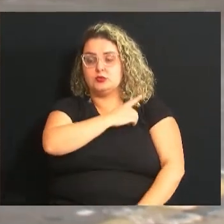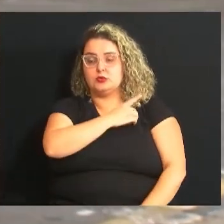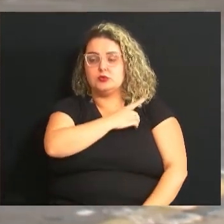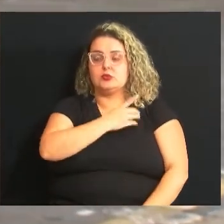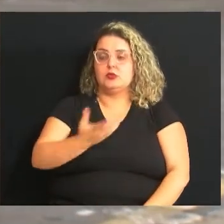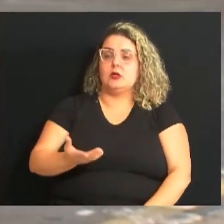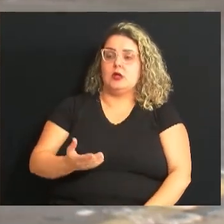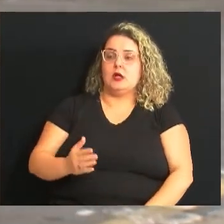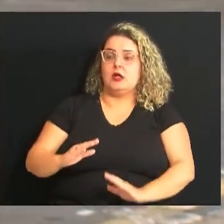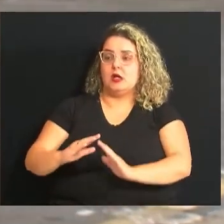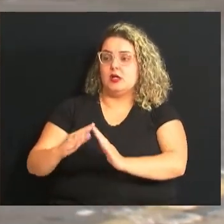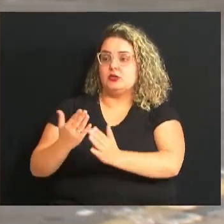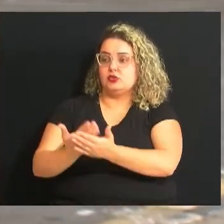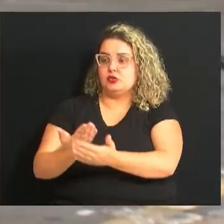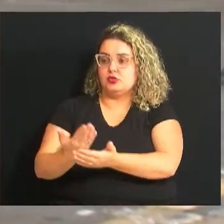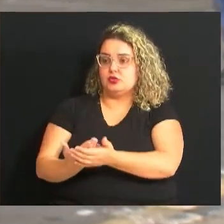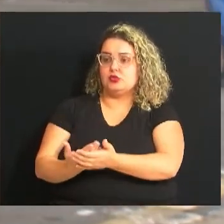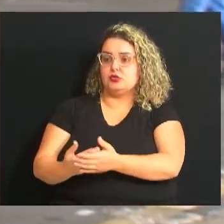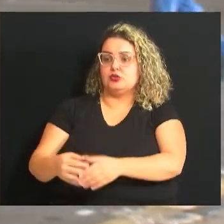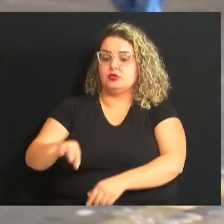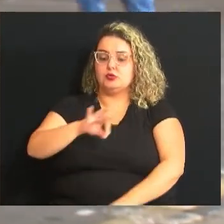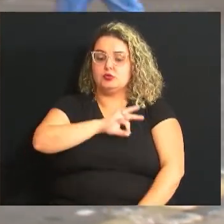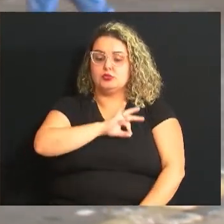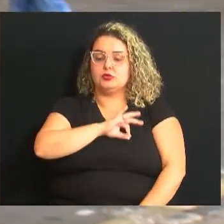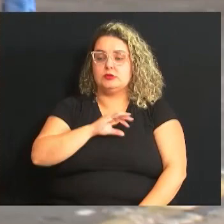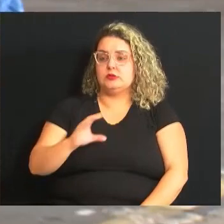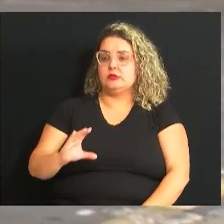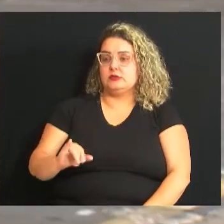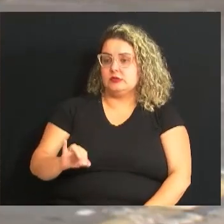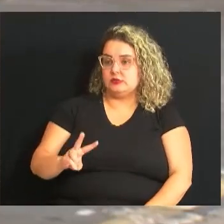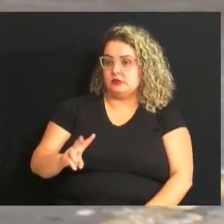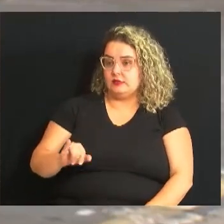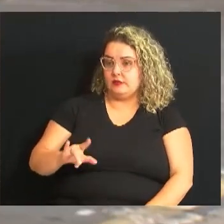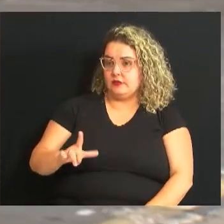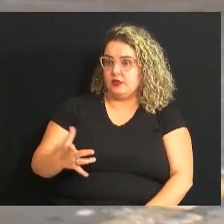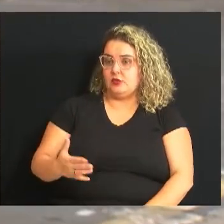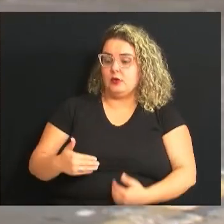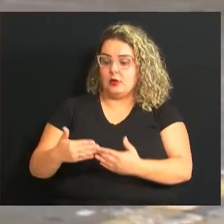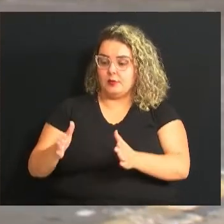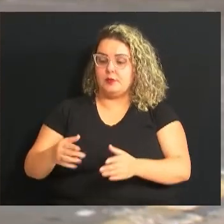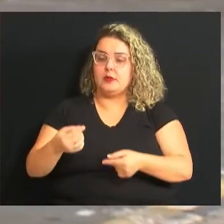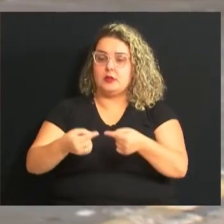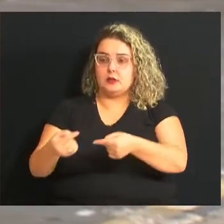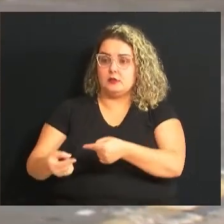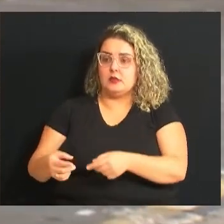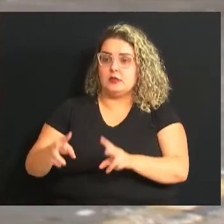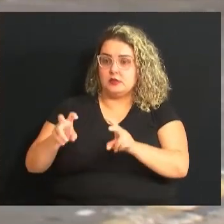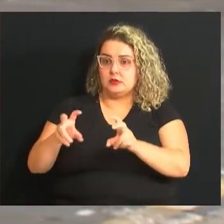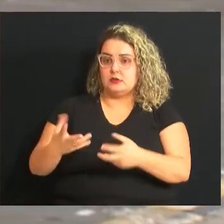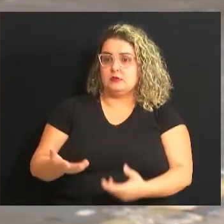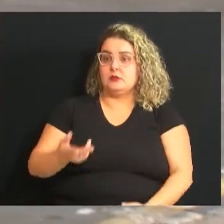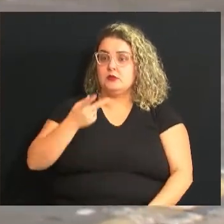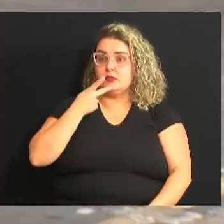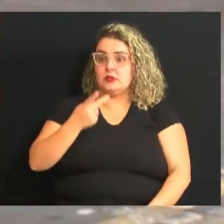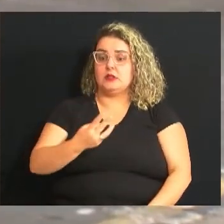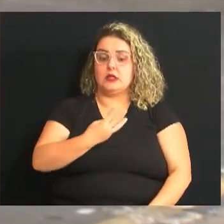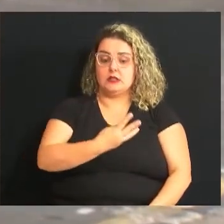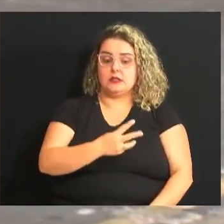escola de formação da Polícia Civil, abriu também a porta para que nós pudéssemos debater esse tema. Agora, nós estamos